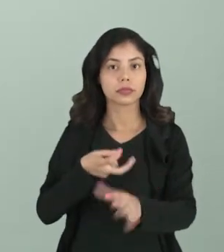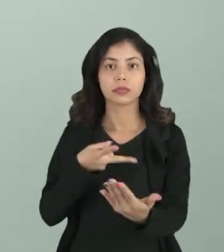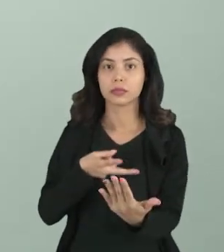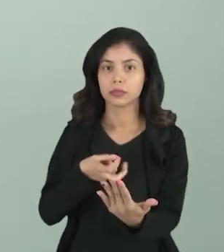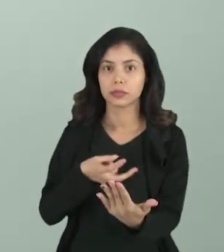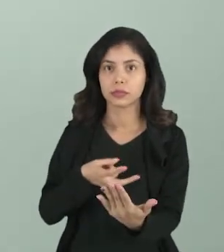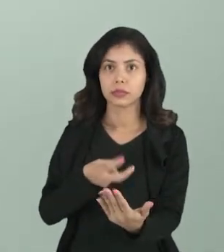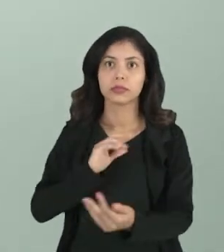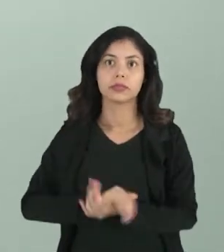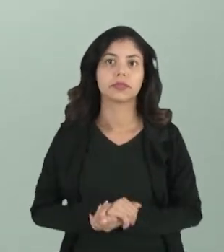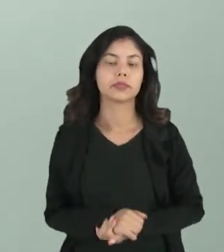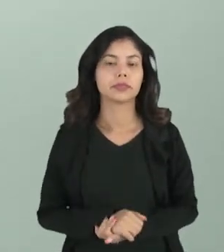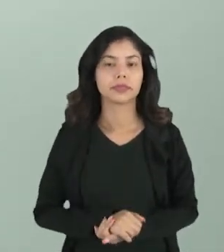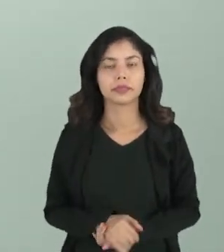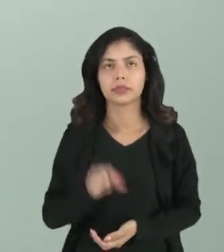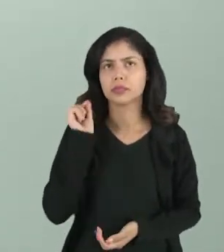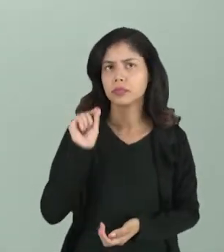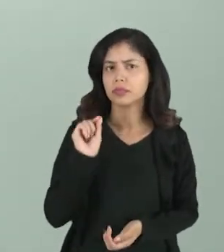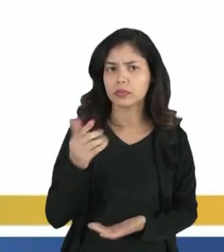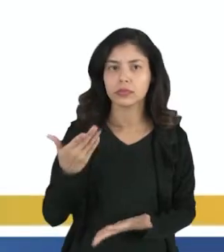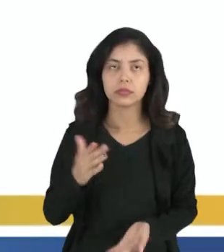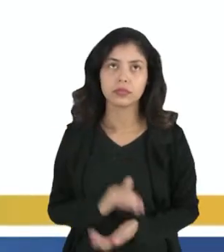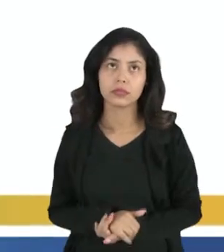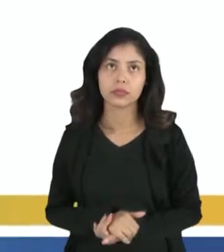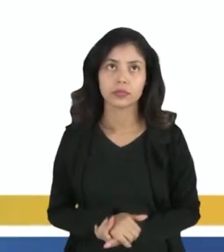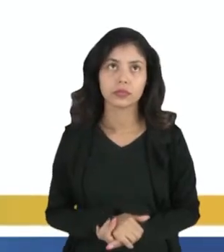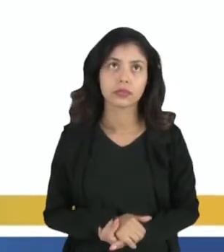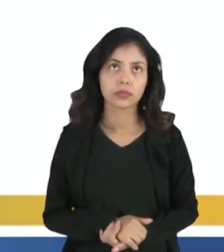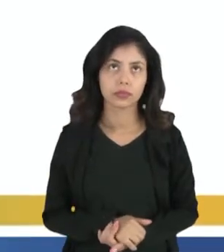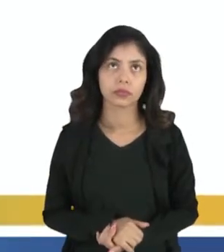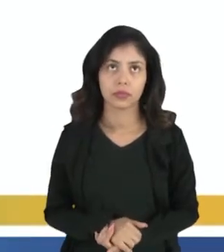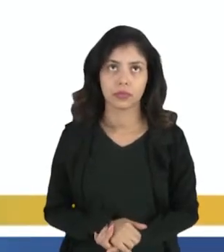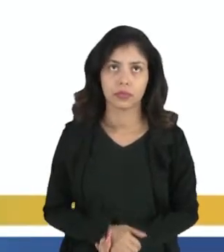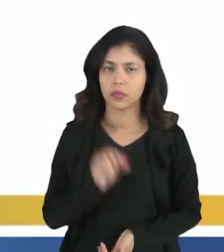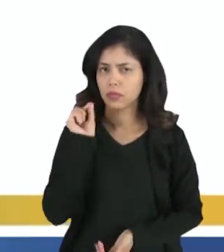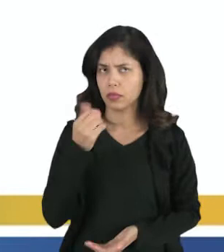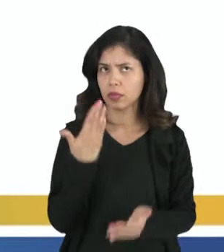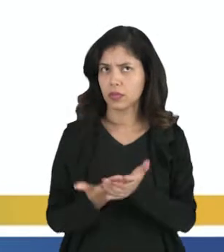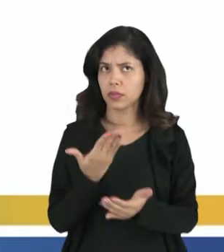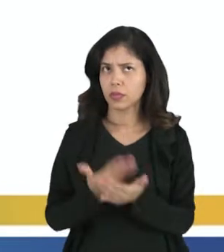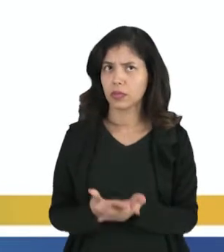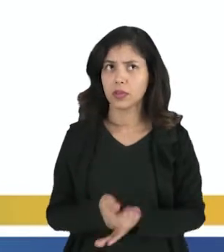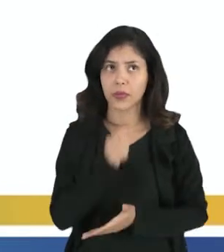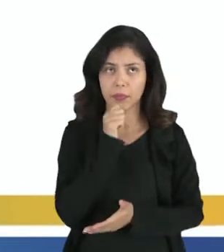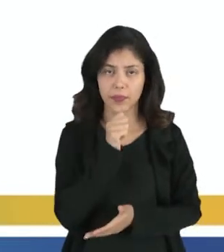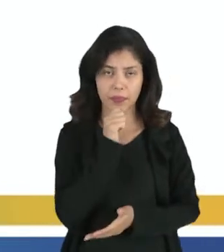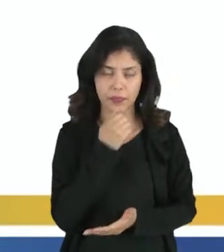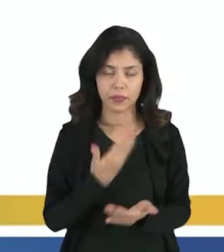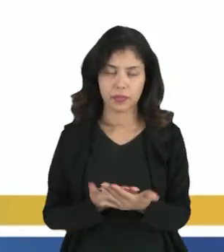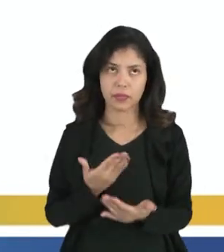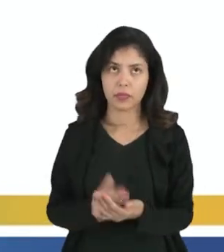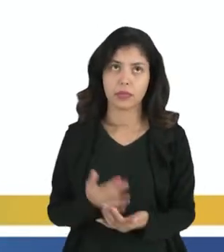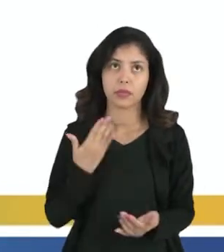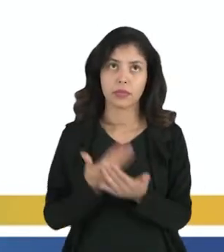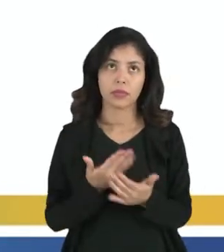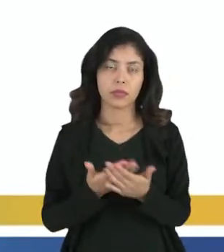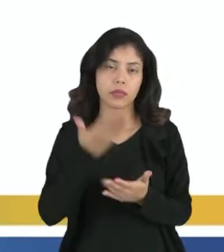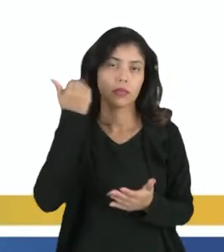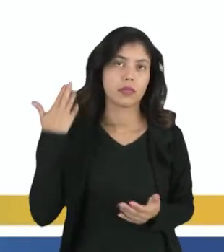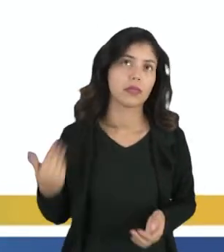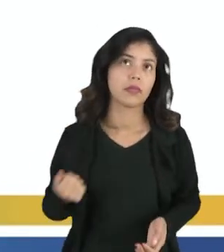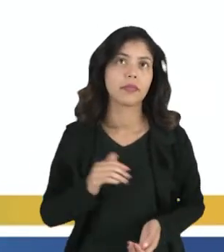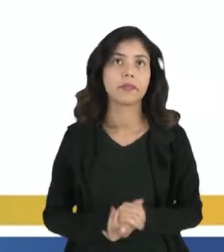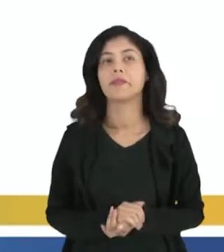conotação. Vamos lá entender o que é isso. O que estudamos e o que ainda vamos estudar. Na